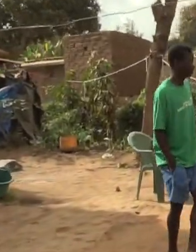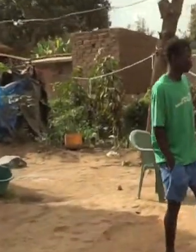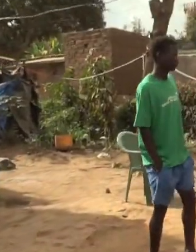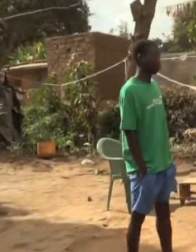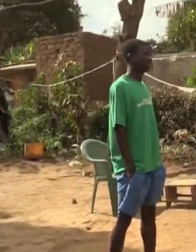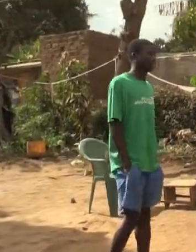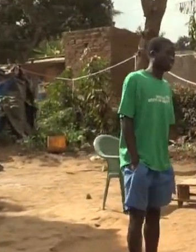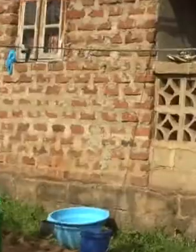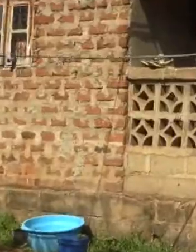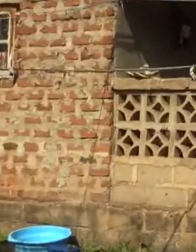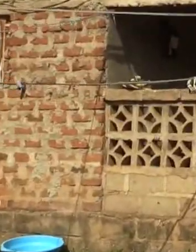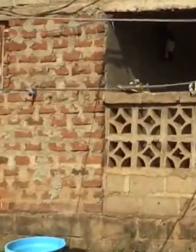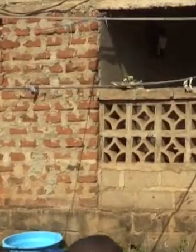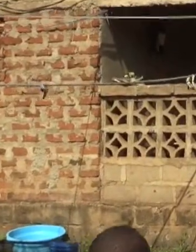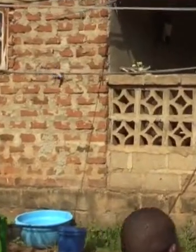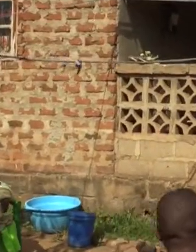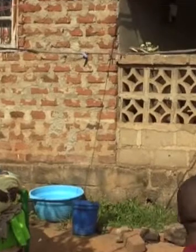Tchau, tchau.